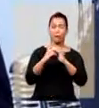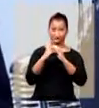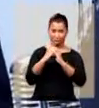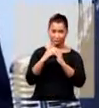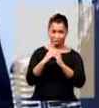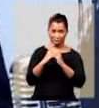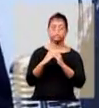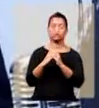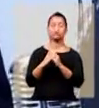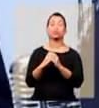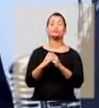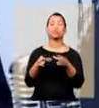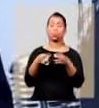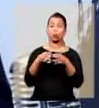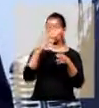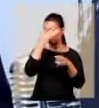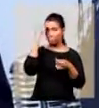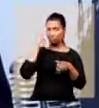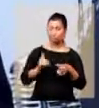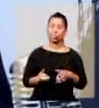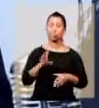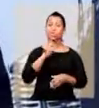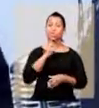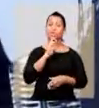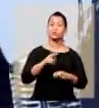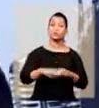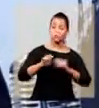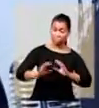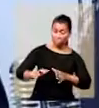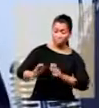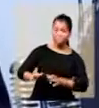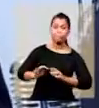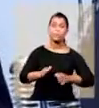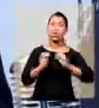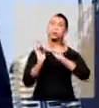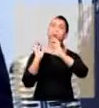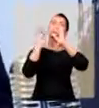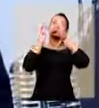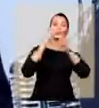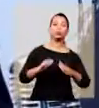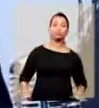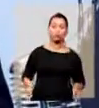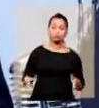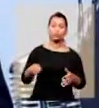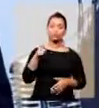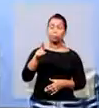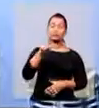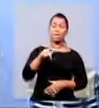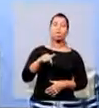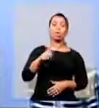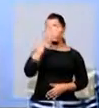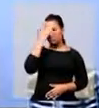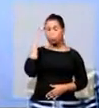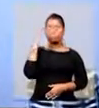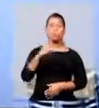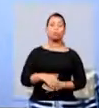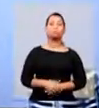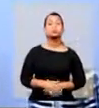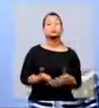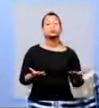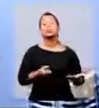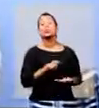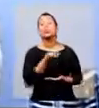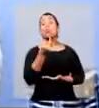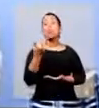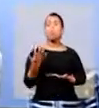rodas, né? Que você, inclusive, é um dos atletas. Quais outros serviços ali as pessoas podem encontrar? Então, hoje nós